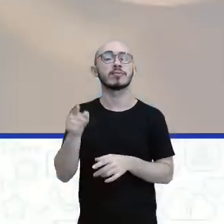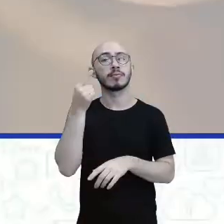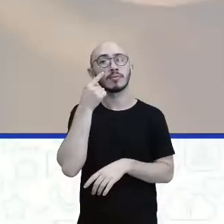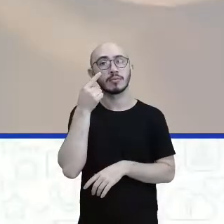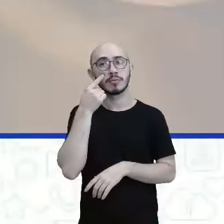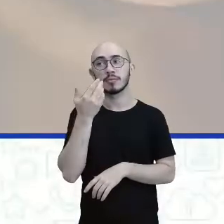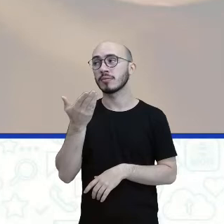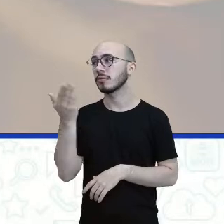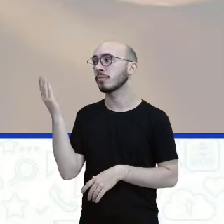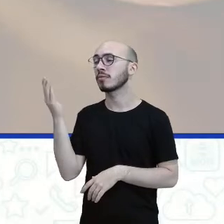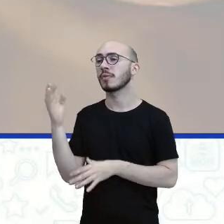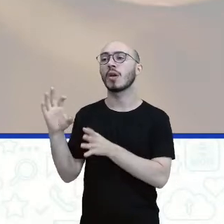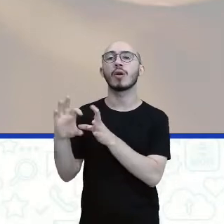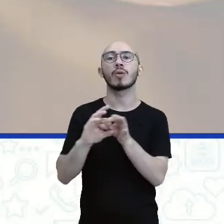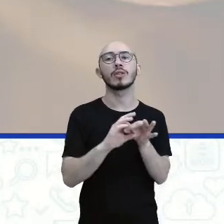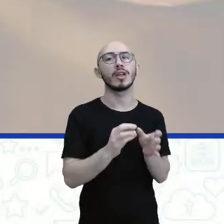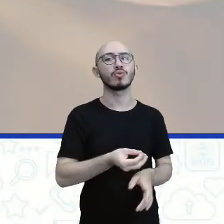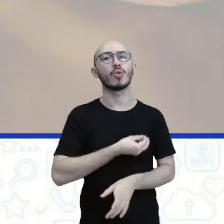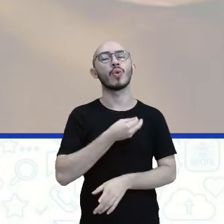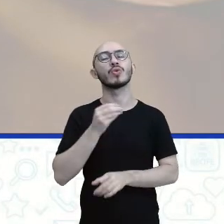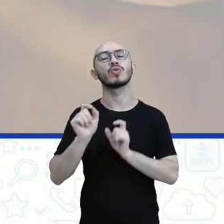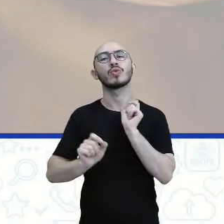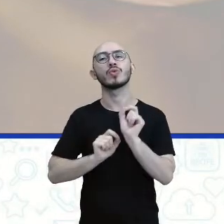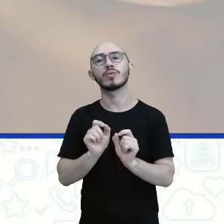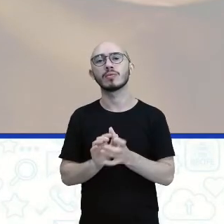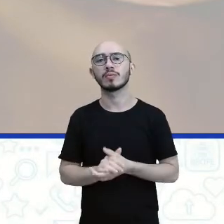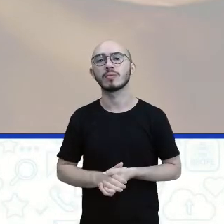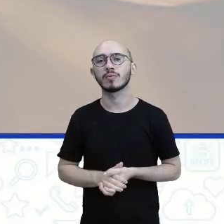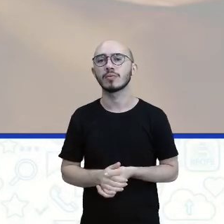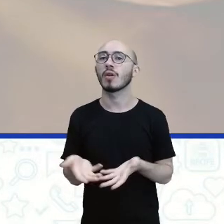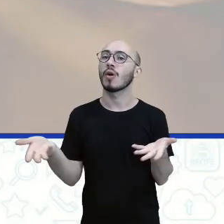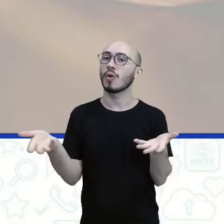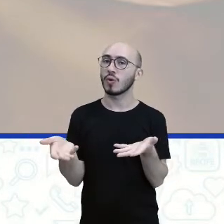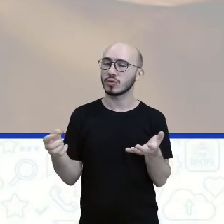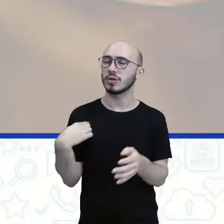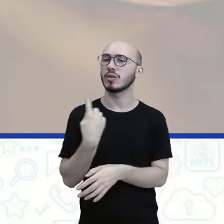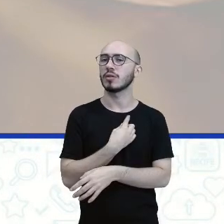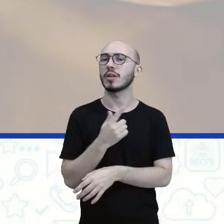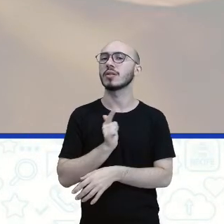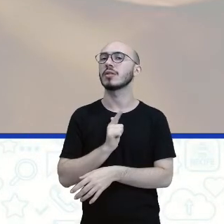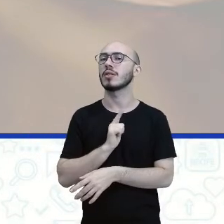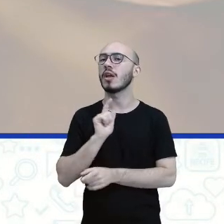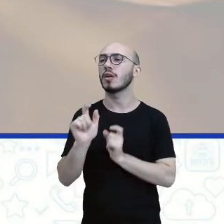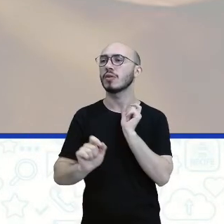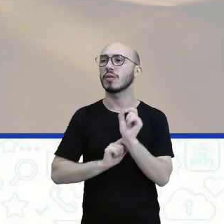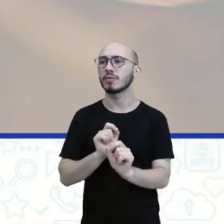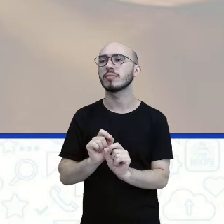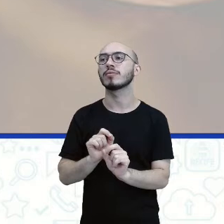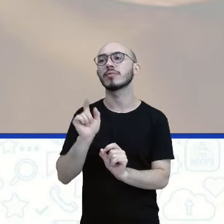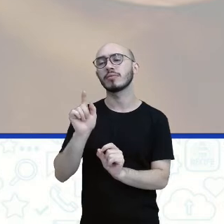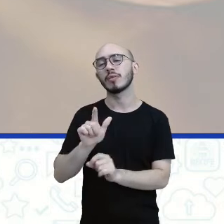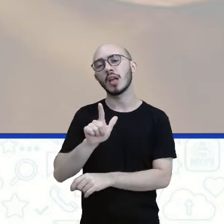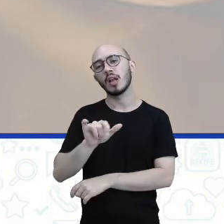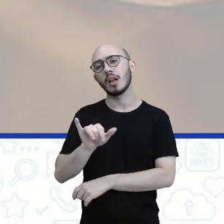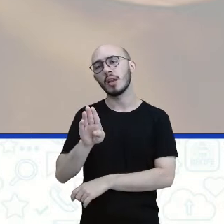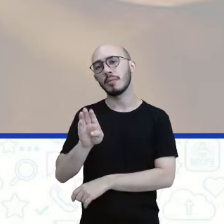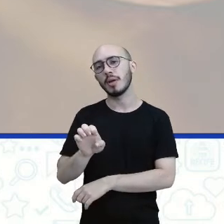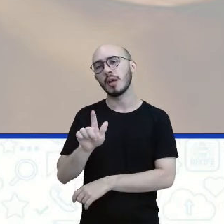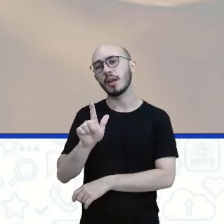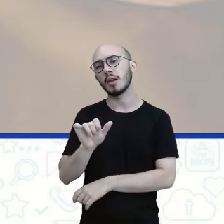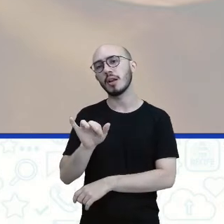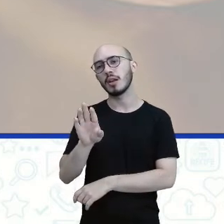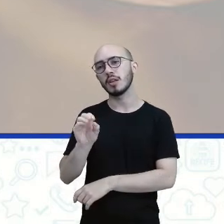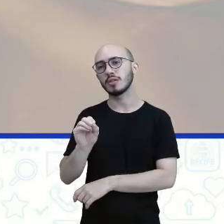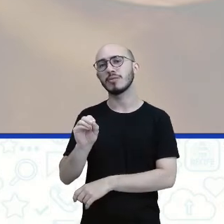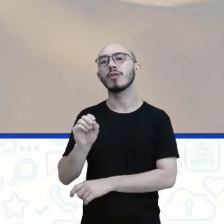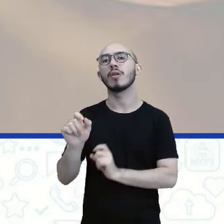atenção para um cenário que nós vivenciamos hoje. Não é? Então, hoje a gente vive uma escalada, né, do liberalismo, na verdade no mundo, eu falei do estado